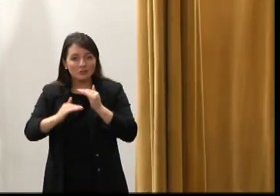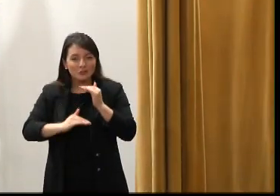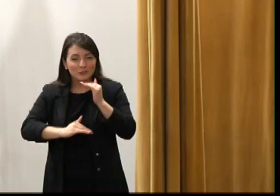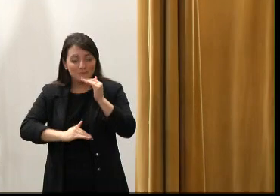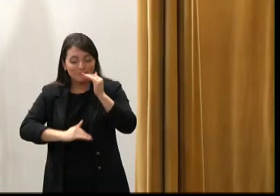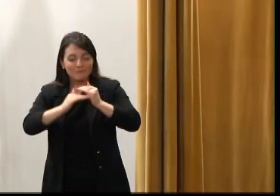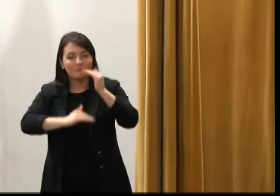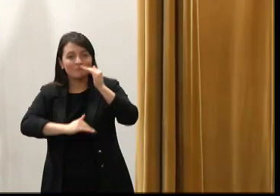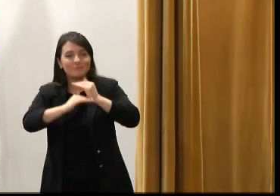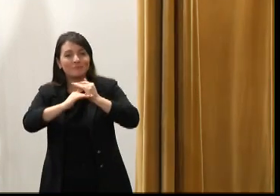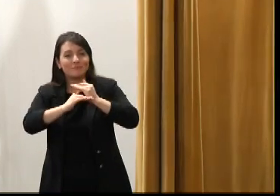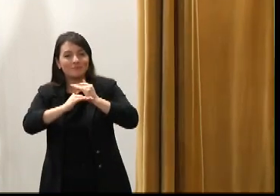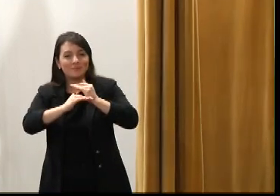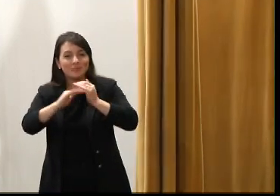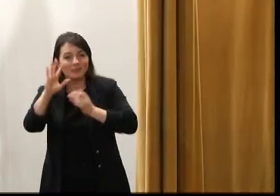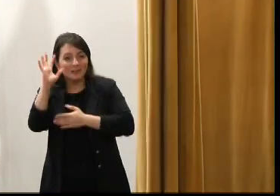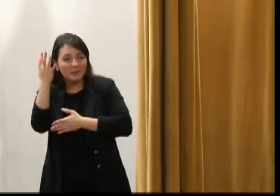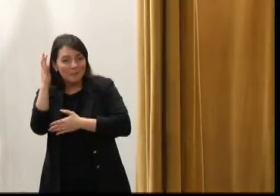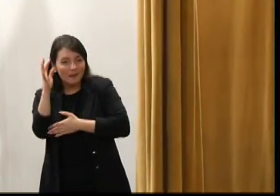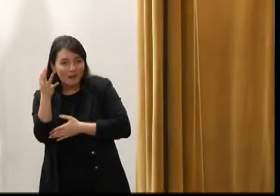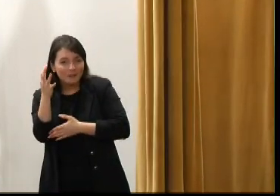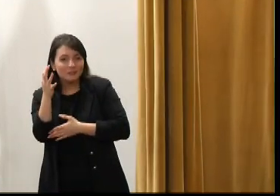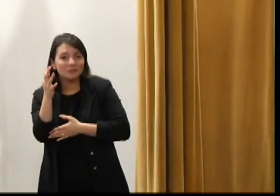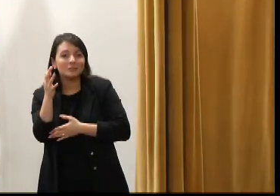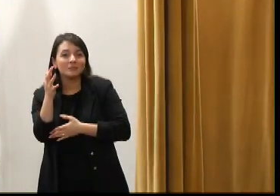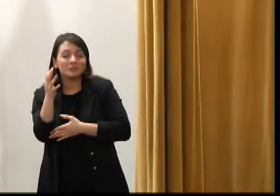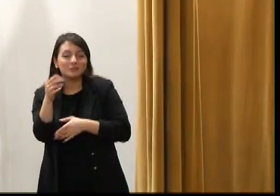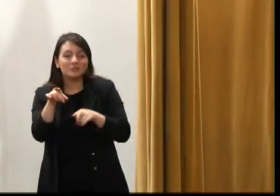climática que só poderá ser feita